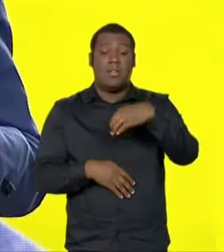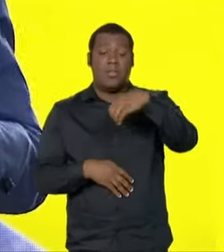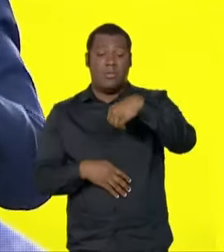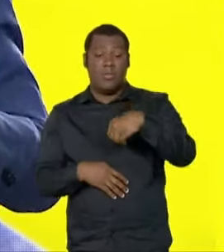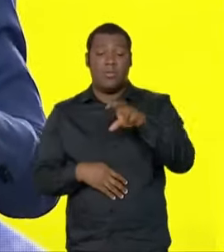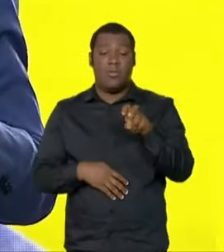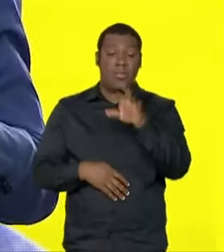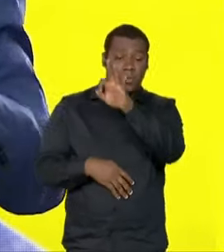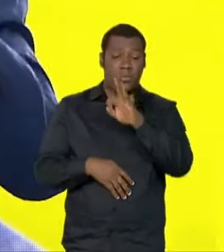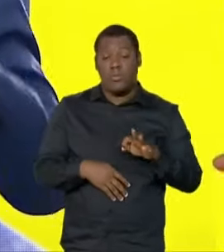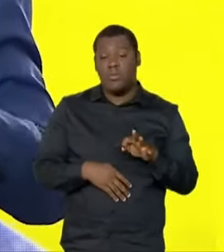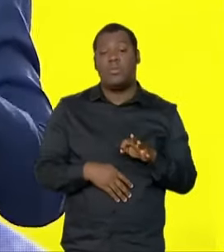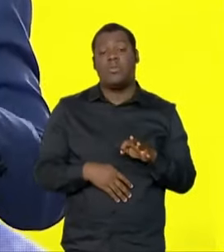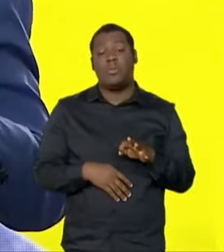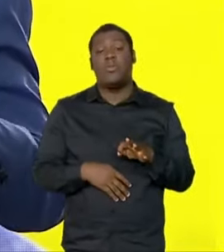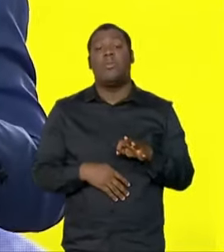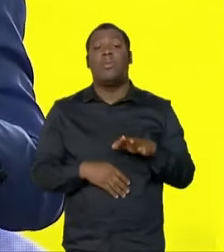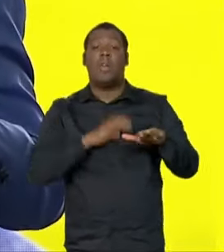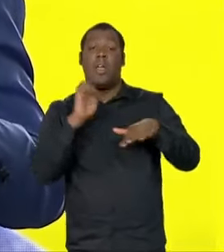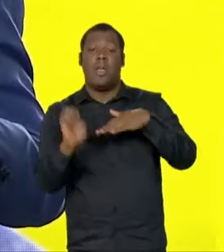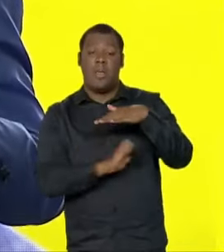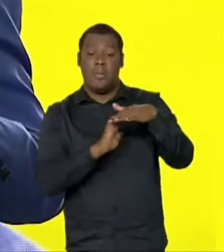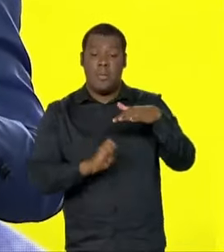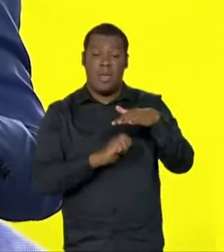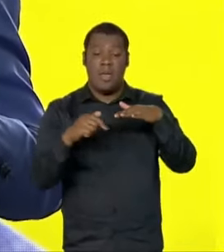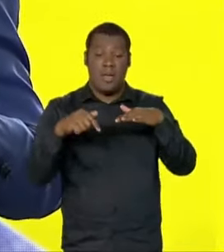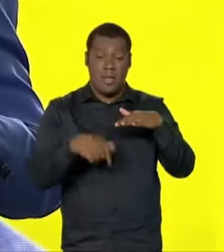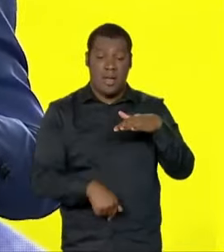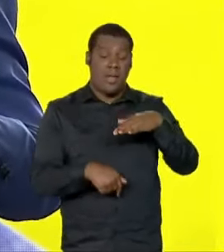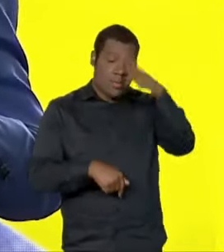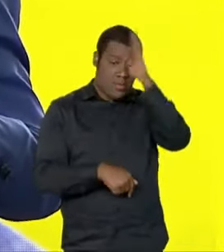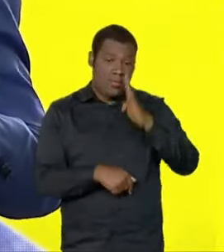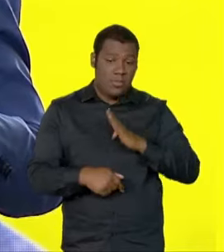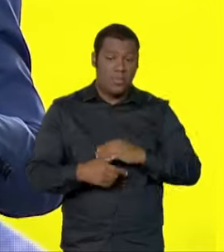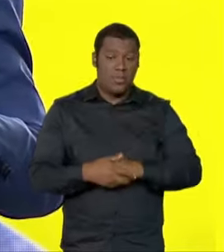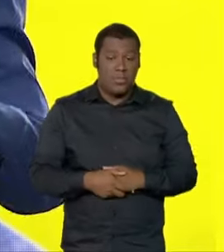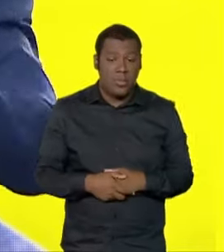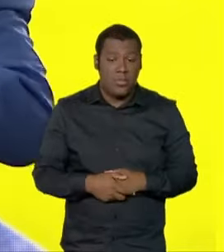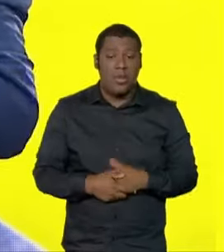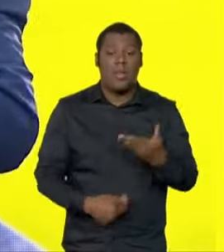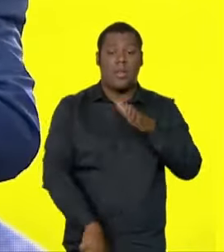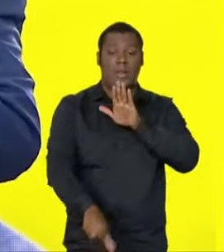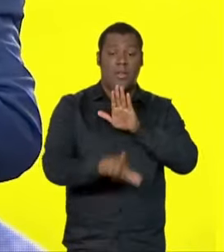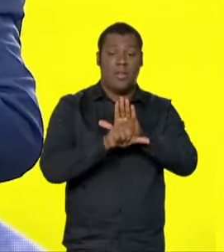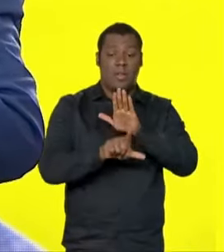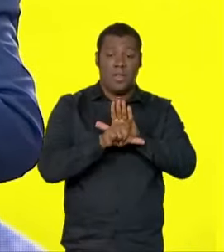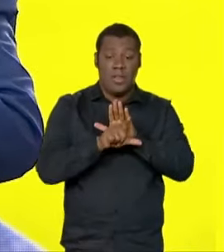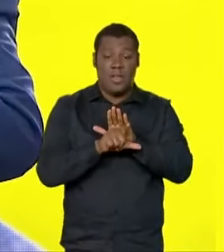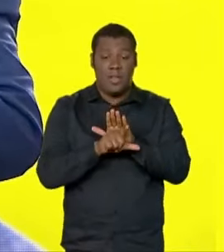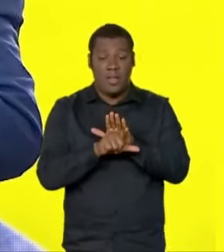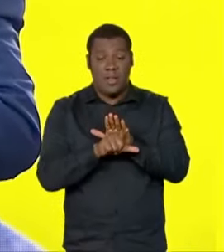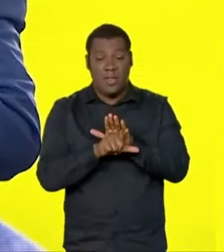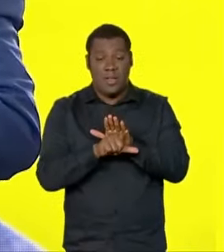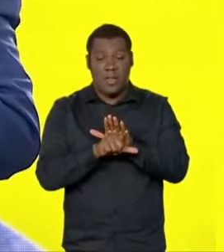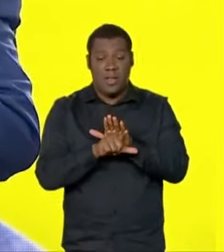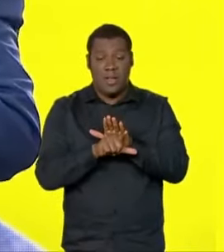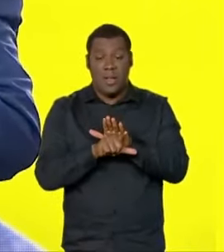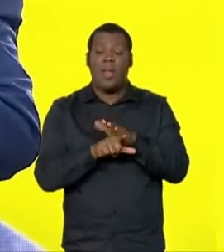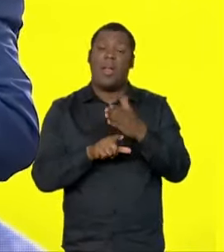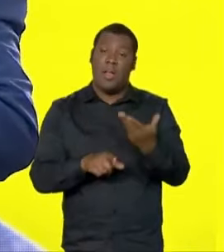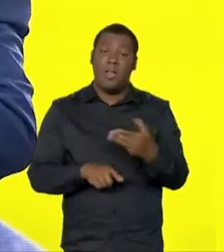95% hoje das empresas brasileiras, criados pela lei do Super Simples e do